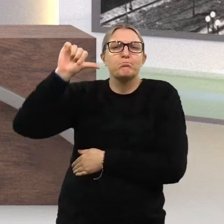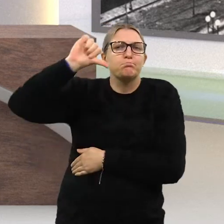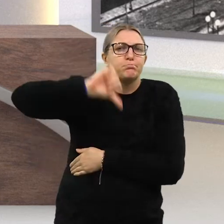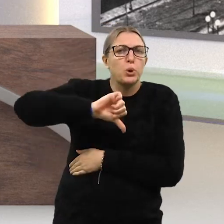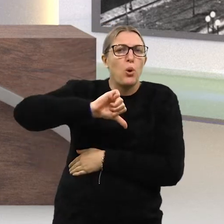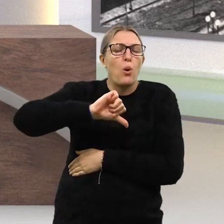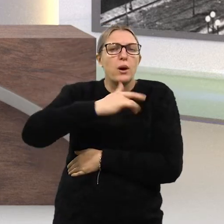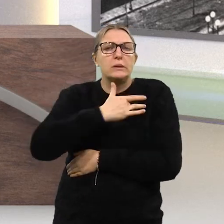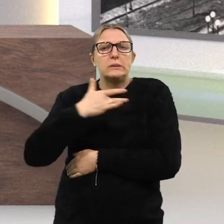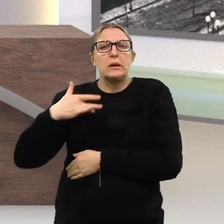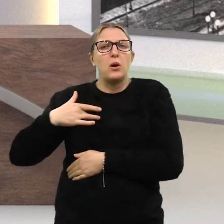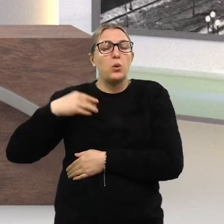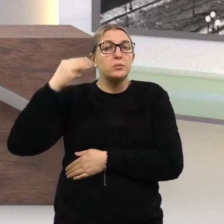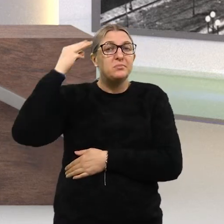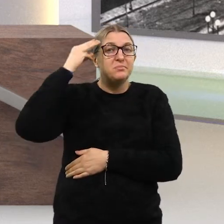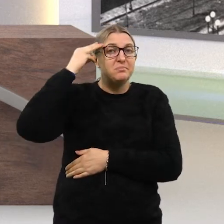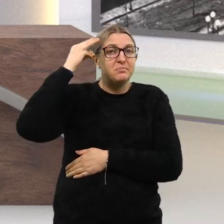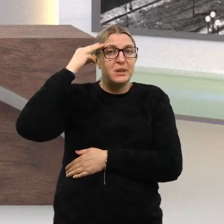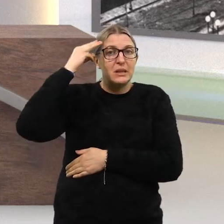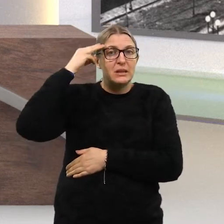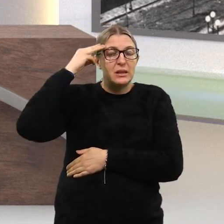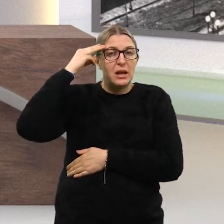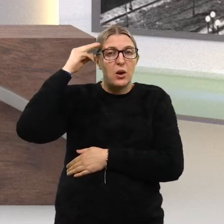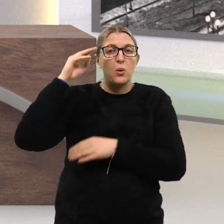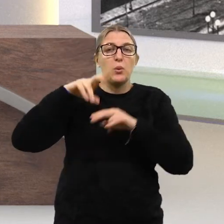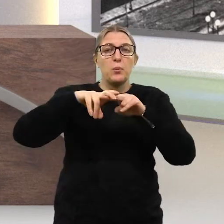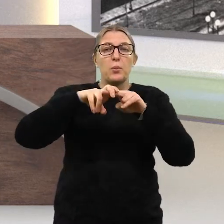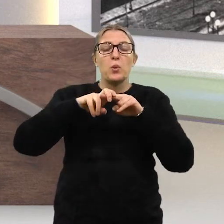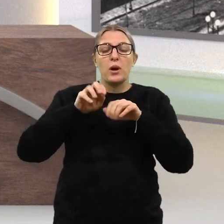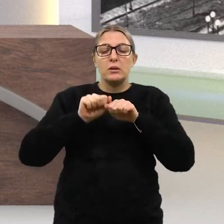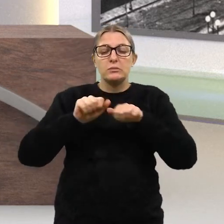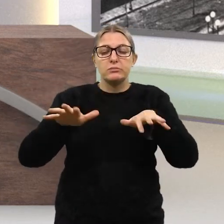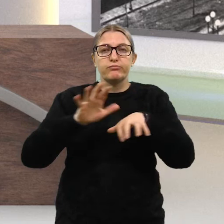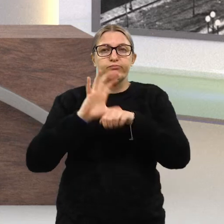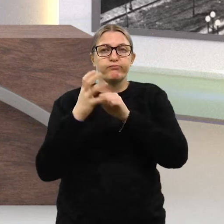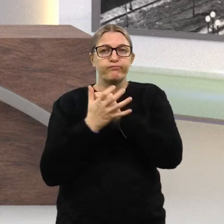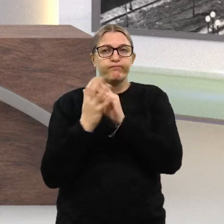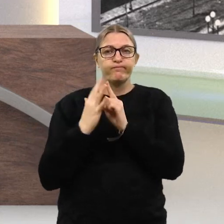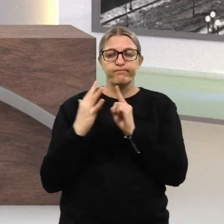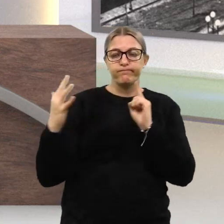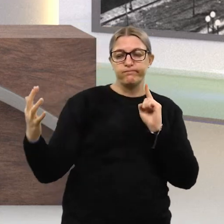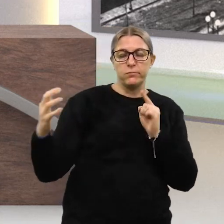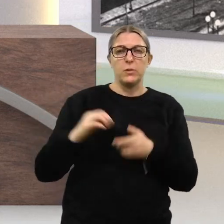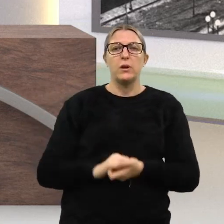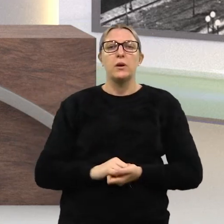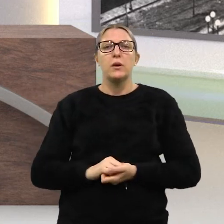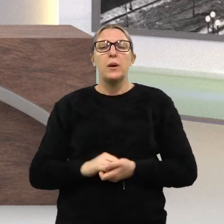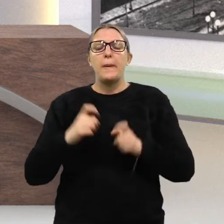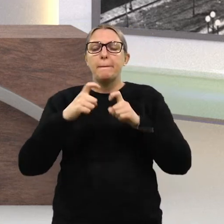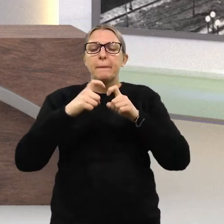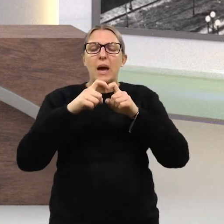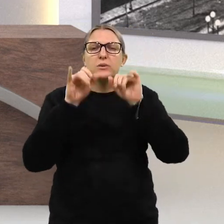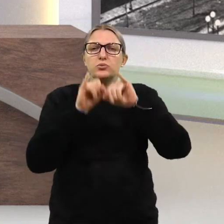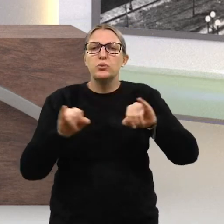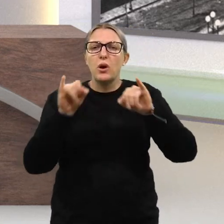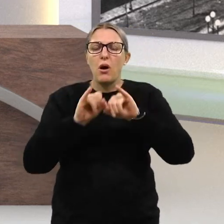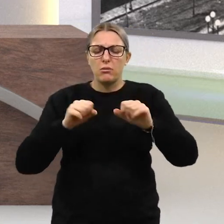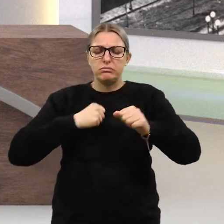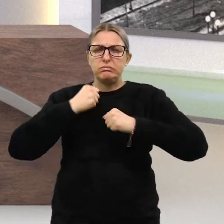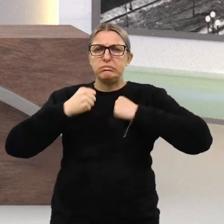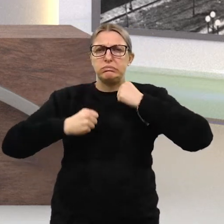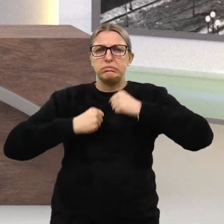relataram piora da saúde mental após as medidas de distanciamento social. Segundo os médicos, a ansiedade,